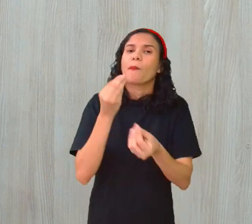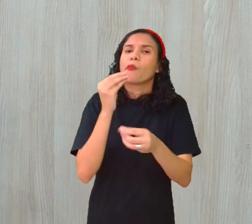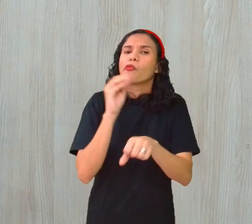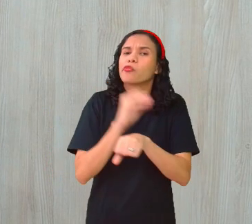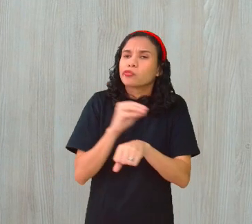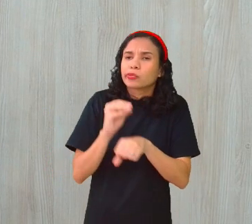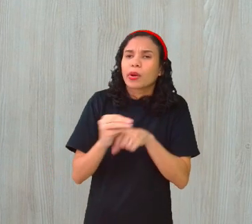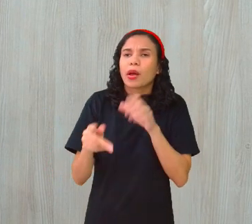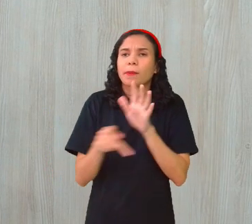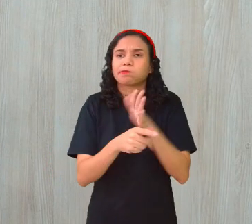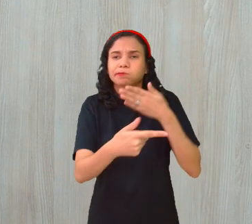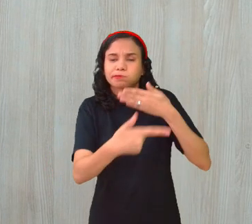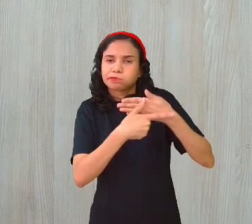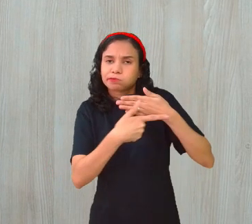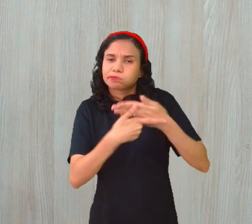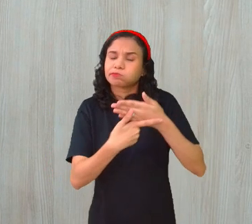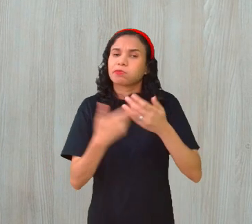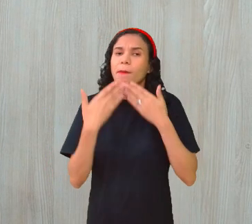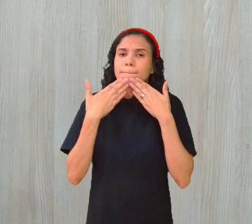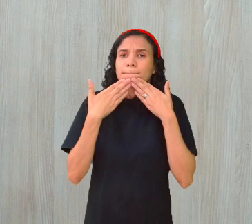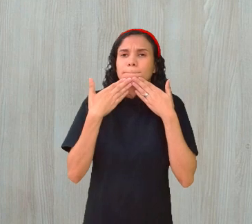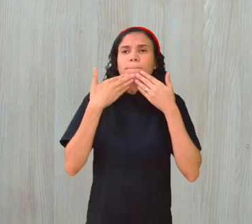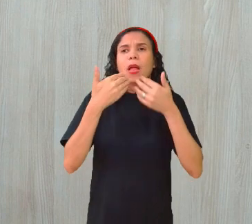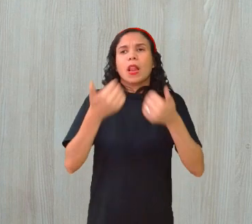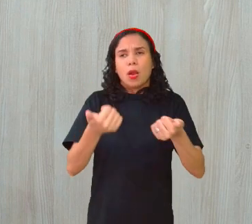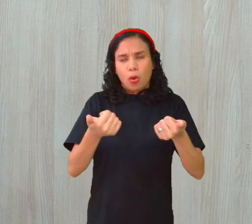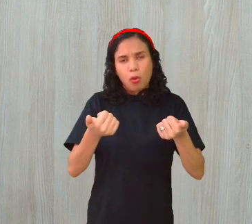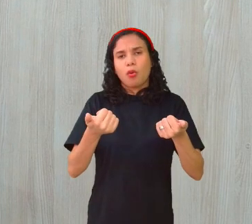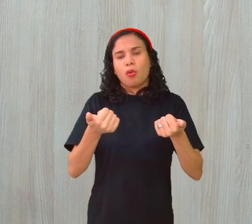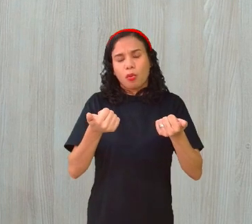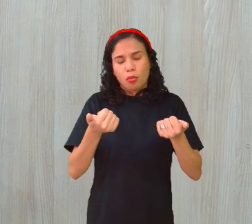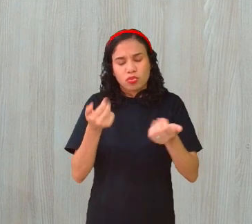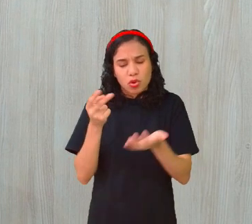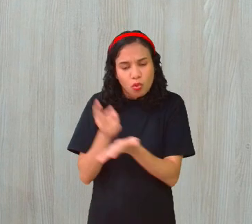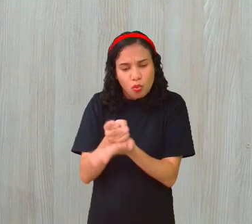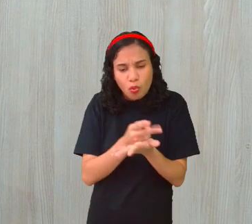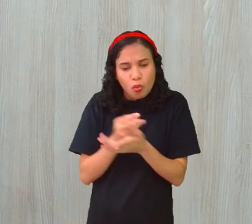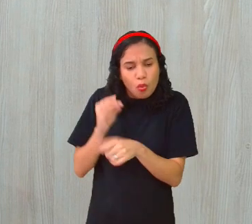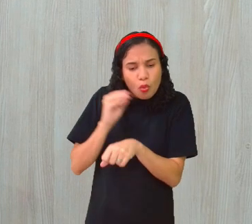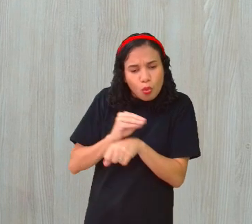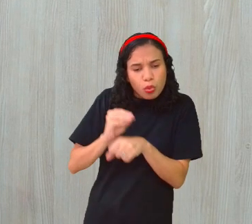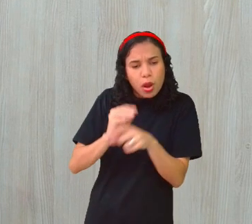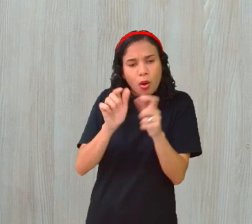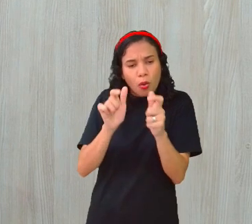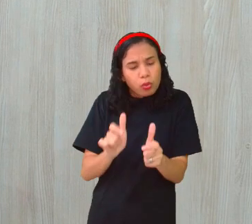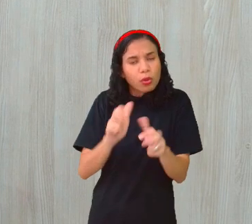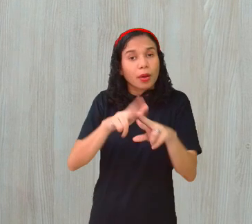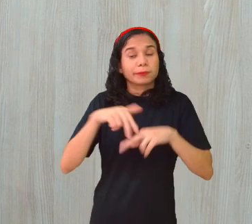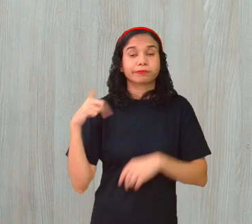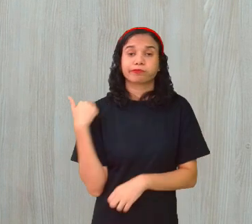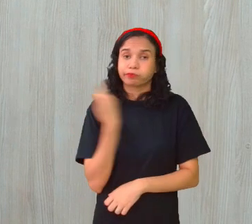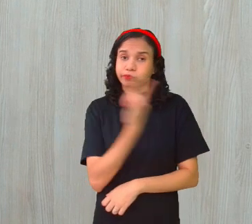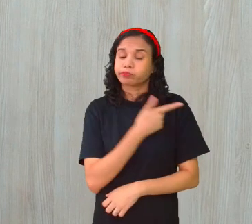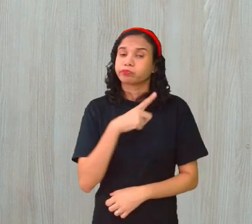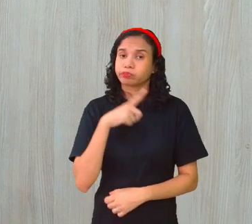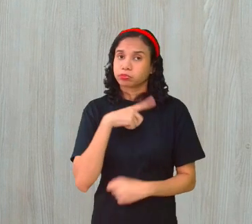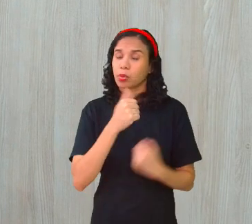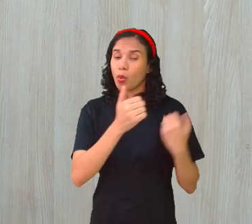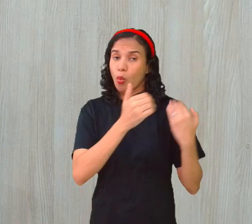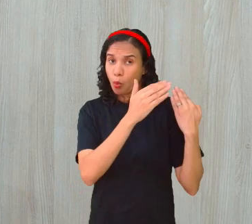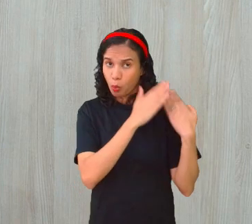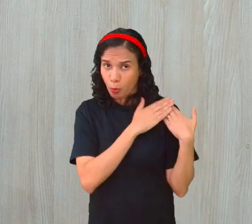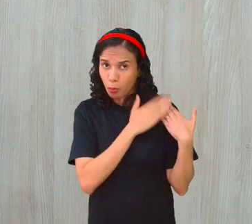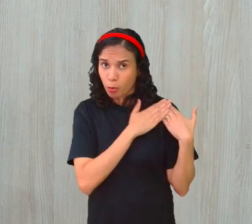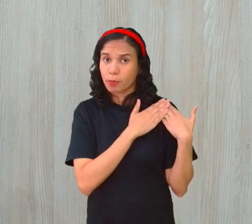fazer a nossa parte, de fazer o nosso melhor, de conservar o ambiente onde estamos. Então, aí a gente tem um compromisso e